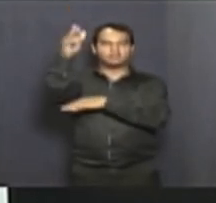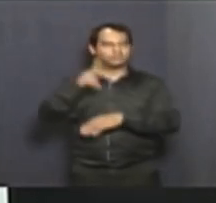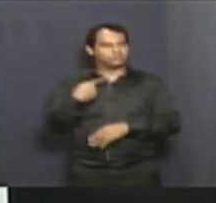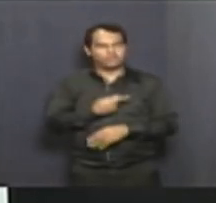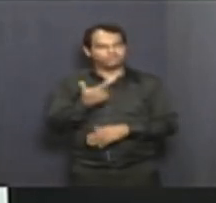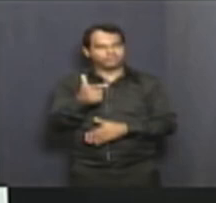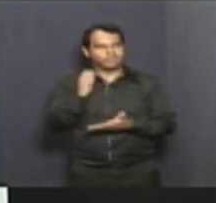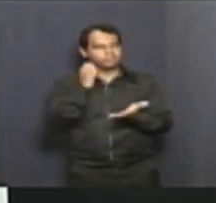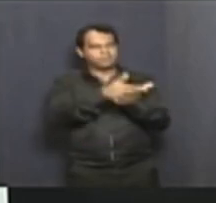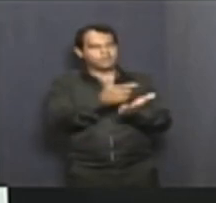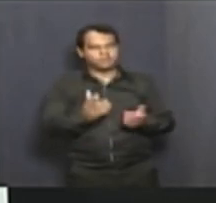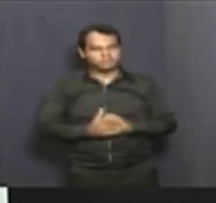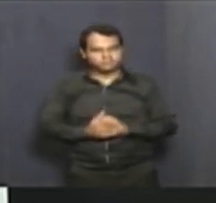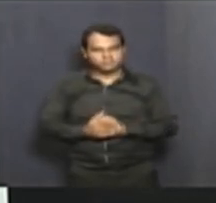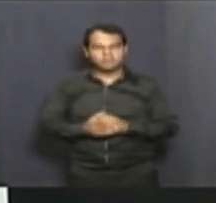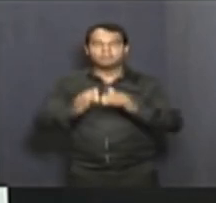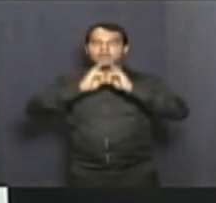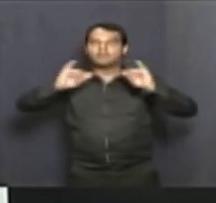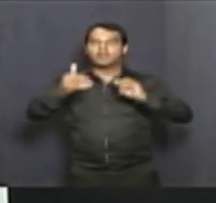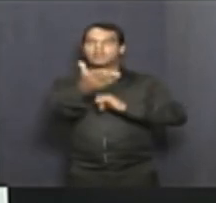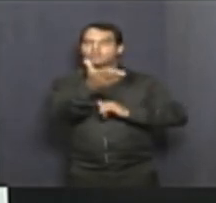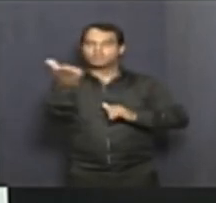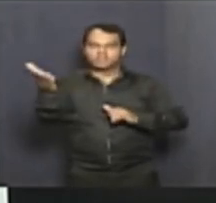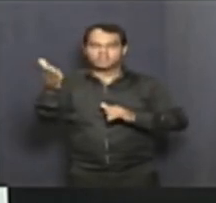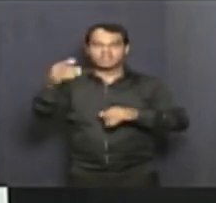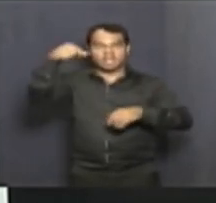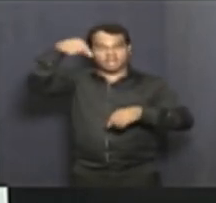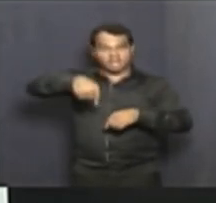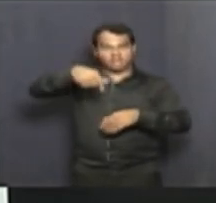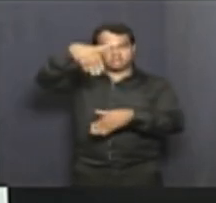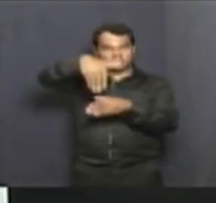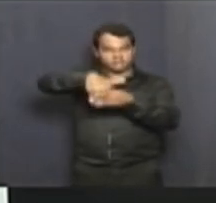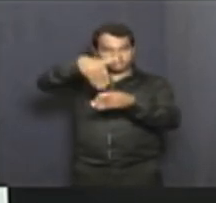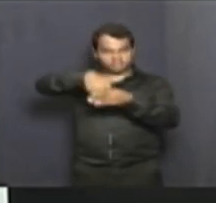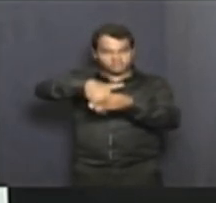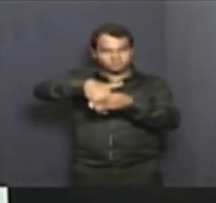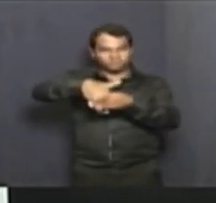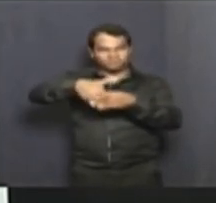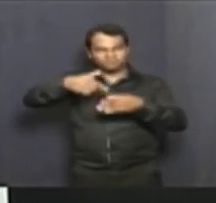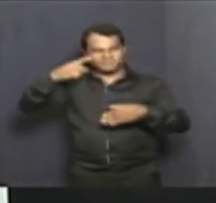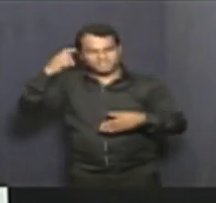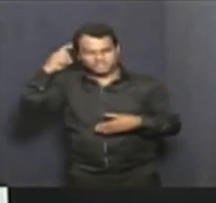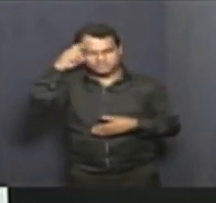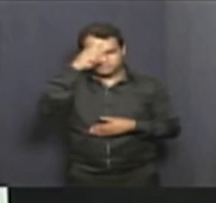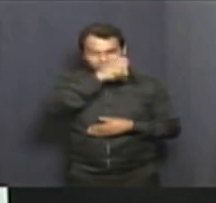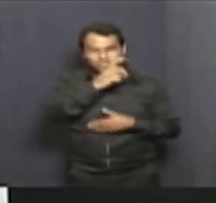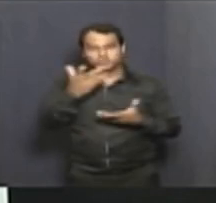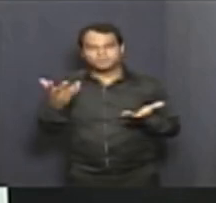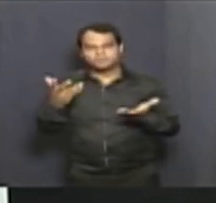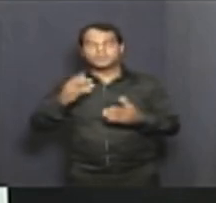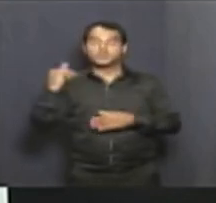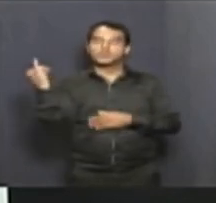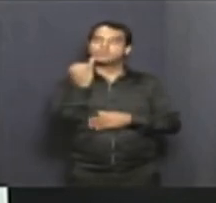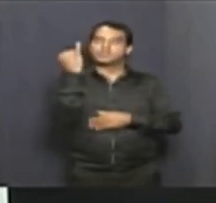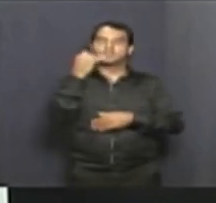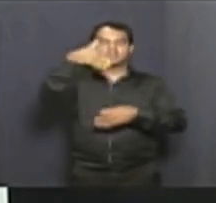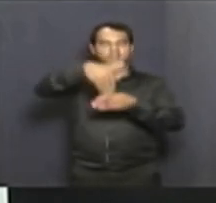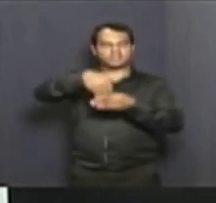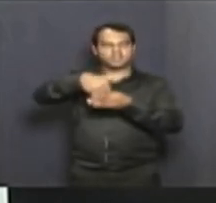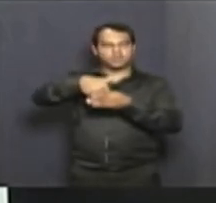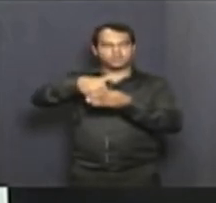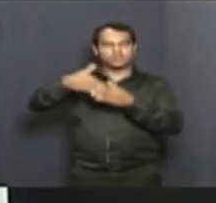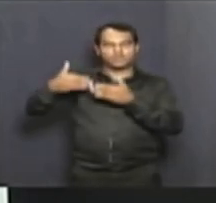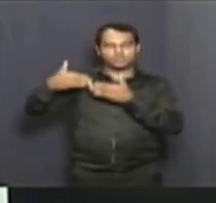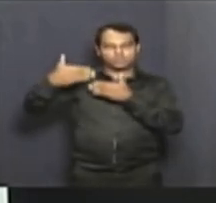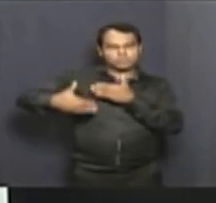eleitor que essa é uma lição emblemática uma importante eleição dos últimos 20